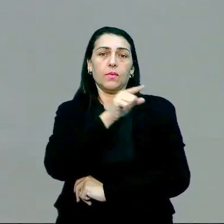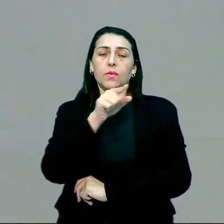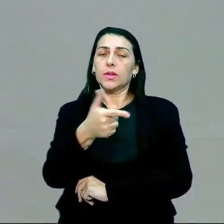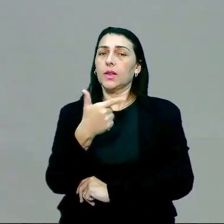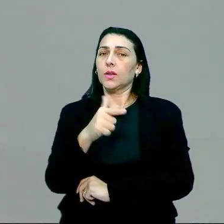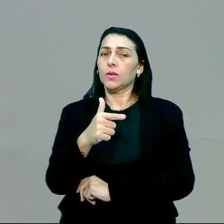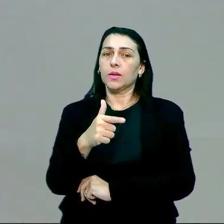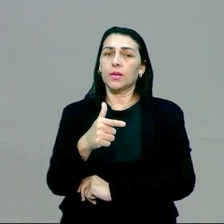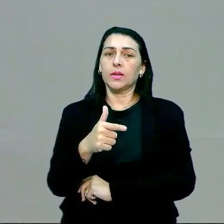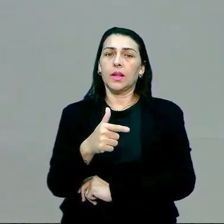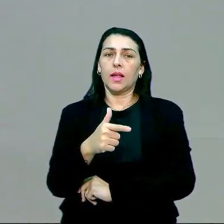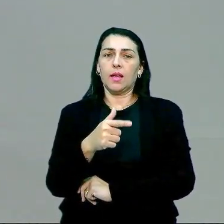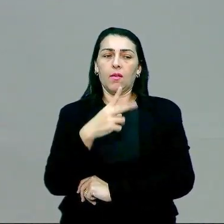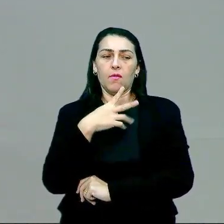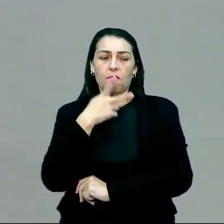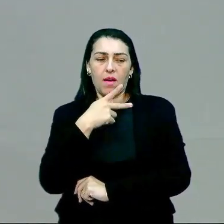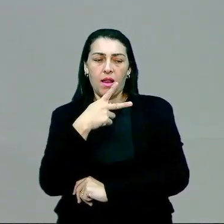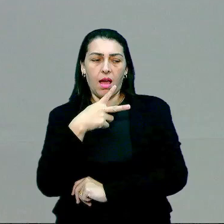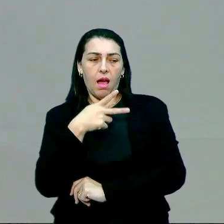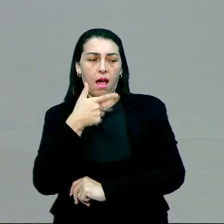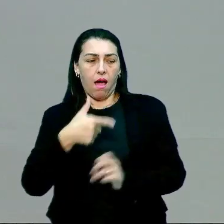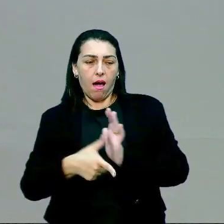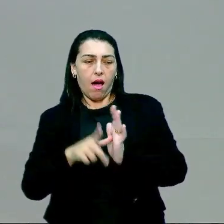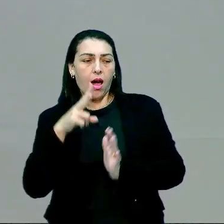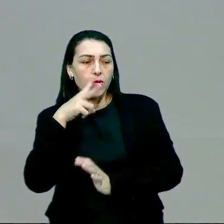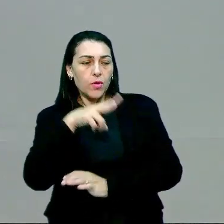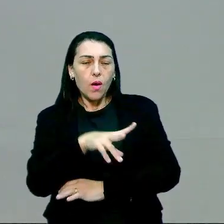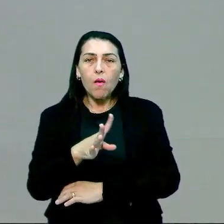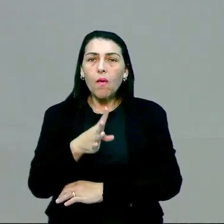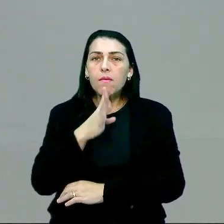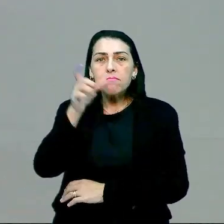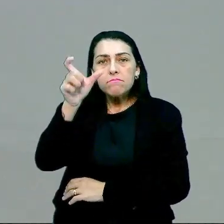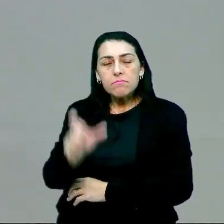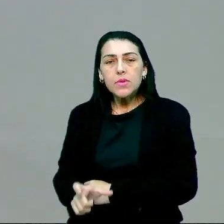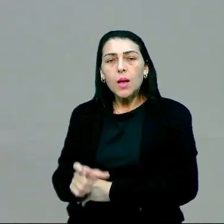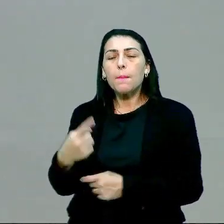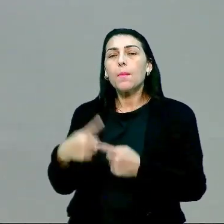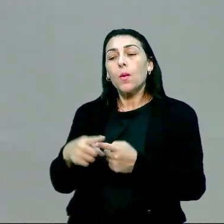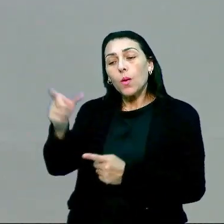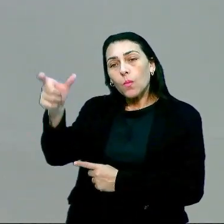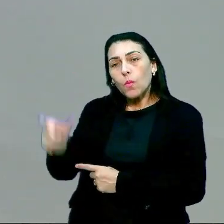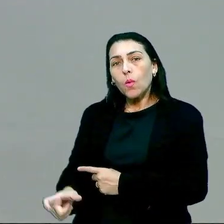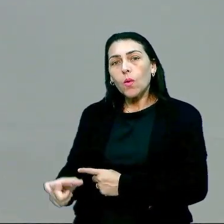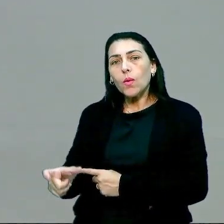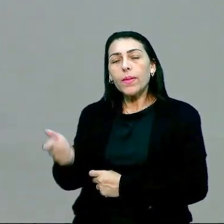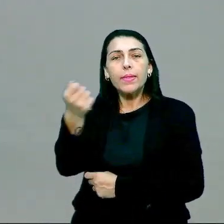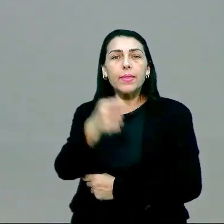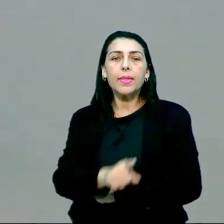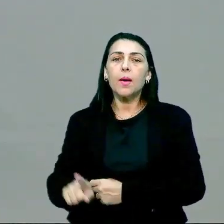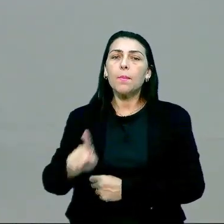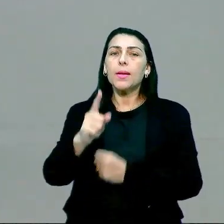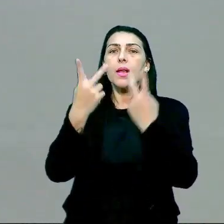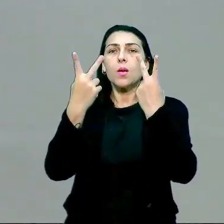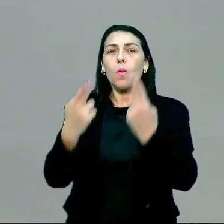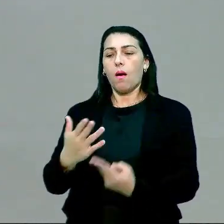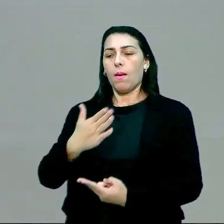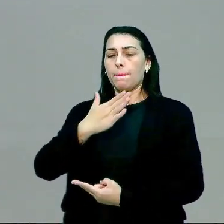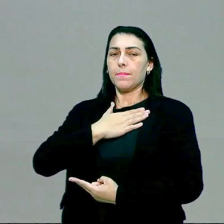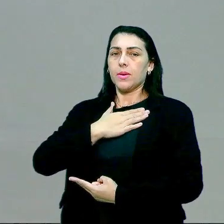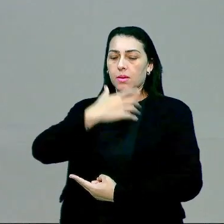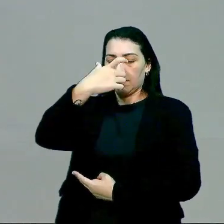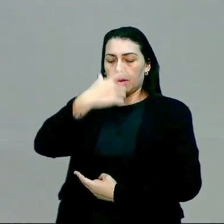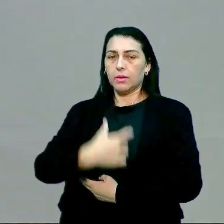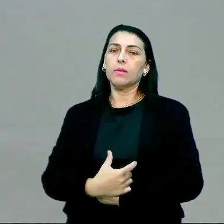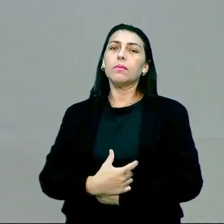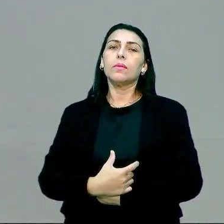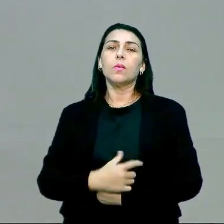emite pré-julgamentos e assim sucessivamente. Porque o outro não é necessariamente igual à minha